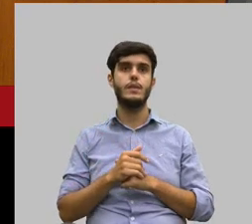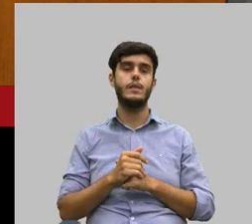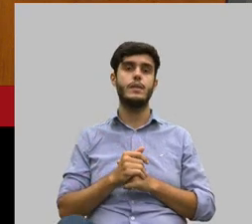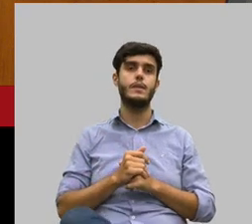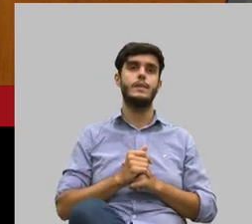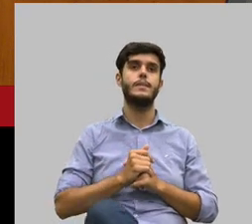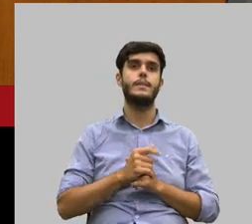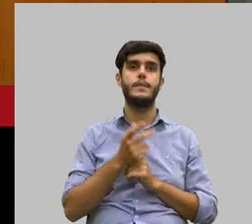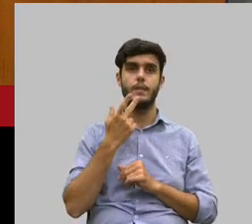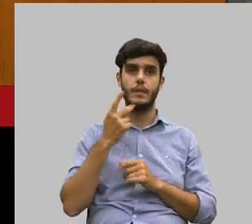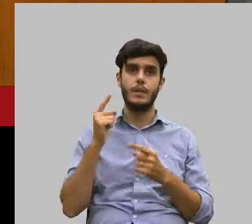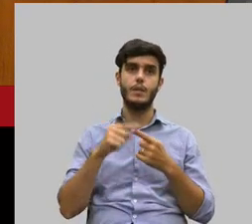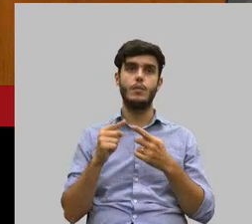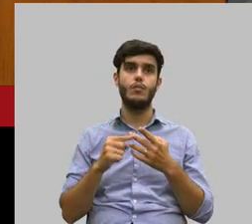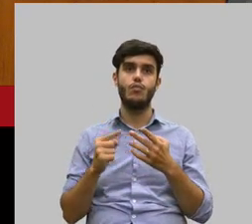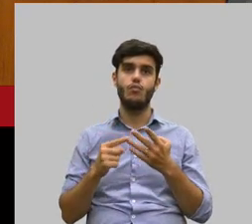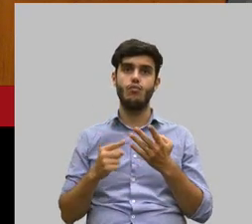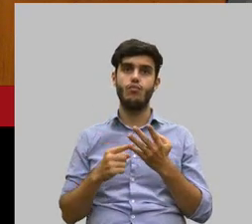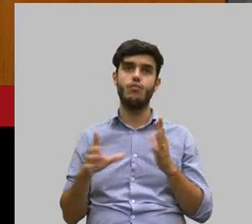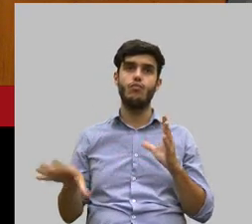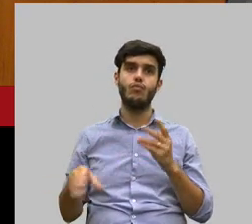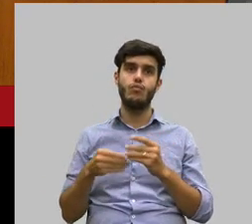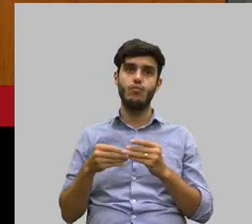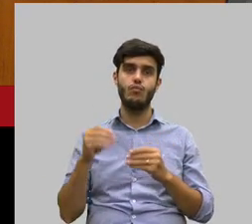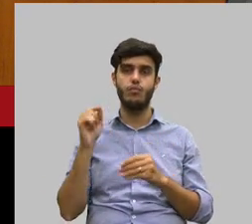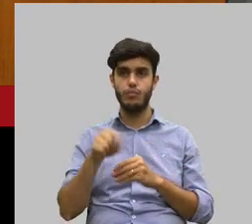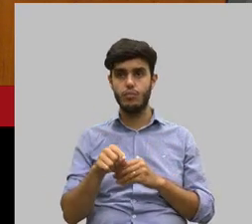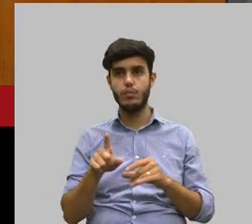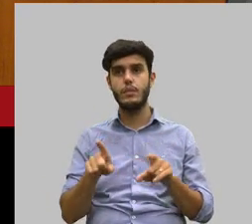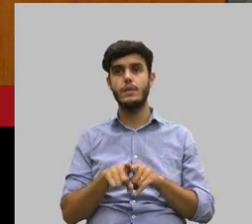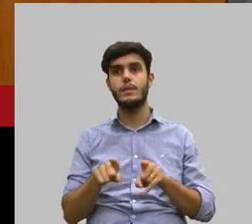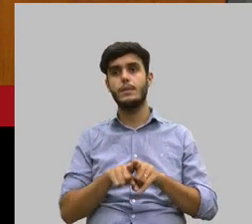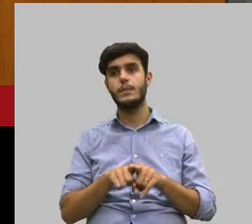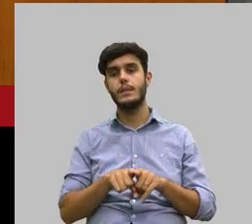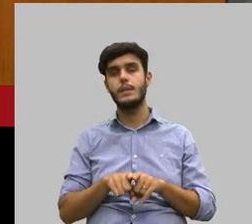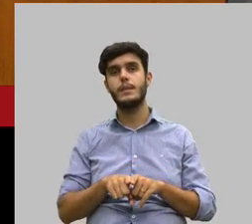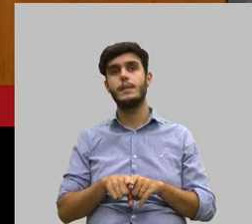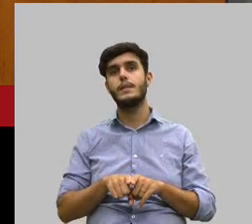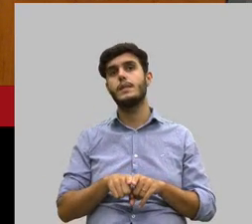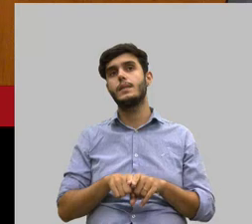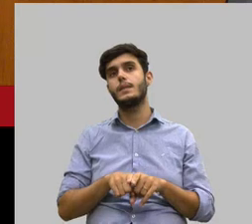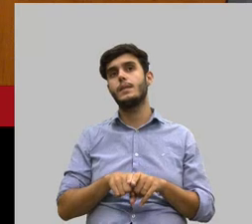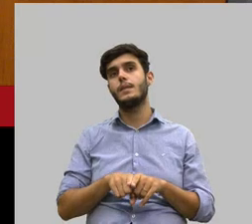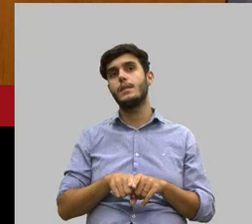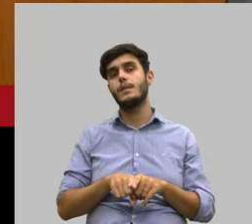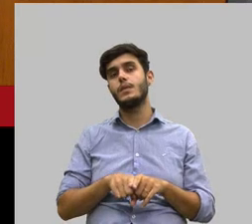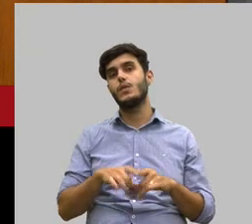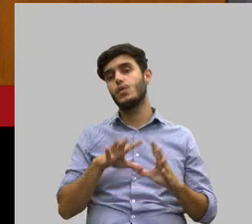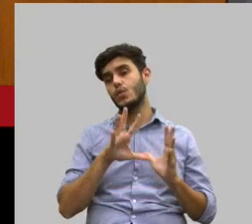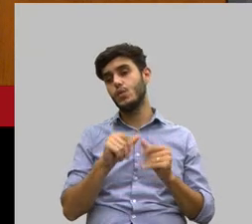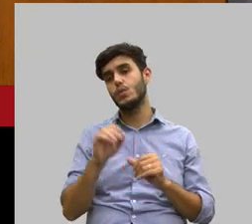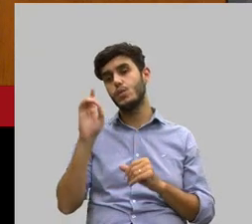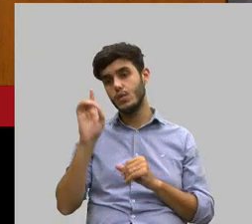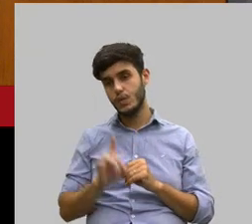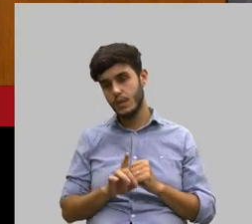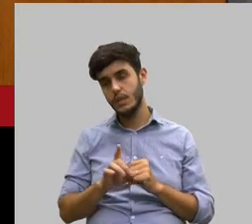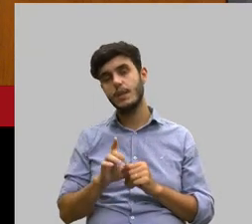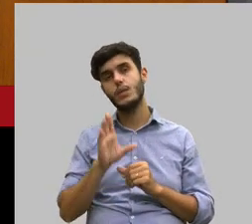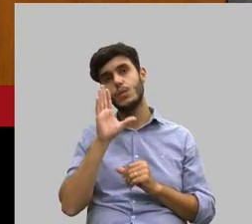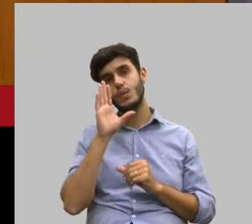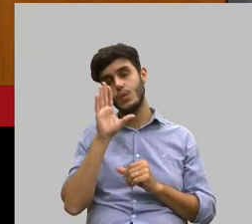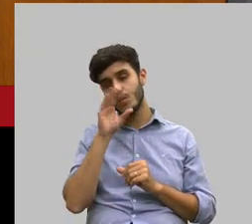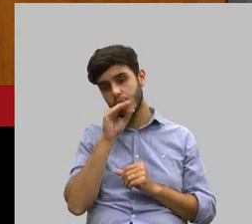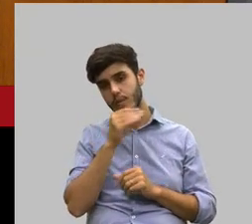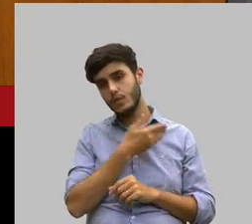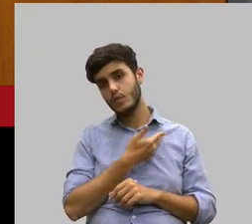anteriores do Senhor eh reforçar o compromisso da Polícia Civil com todos os direitos dos Servidores policiais